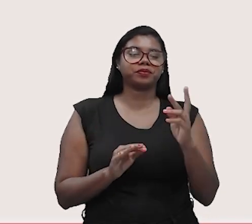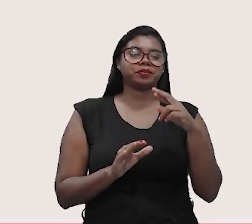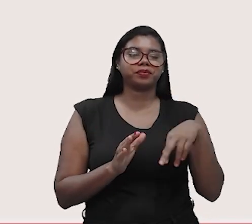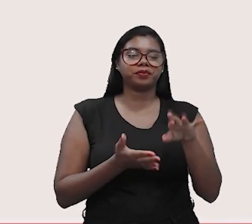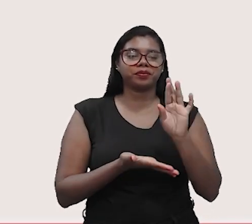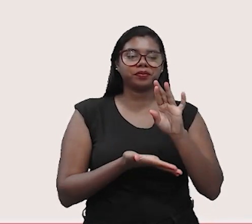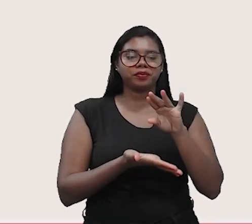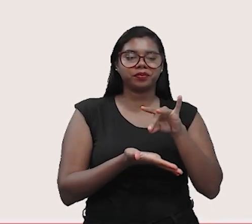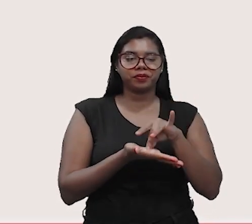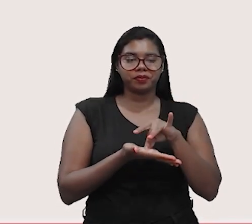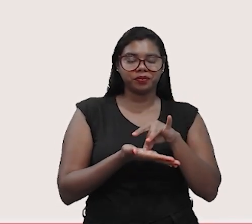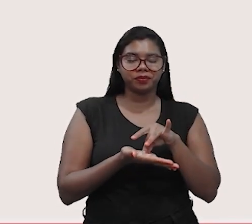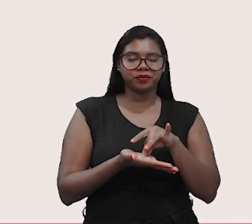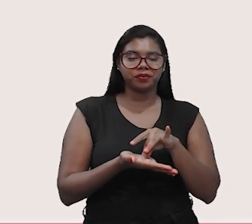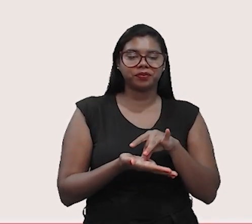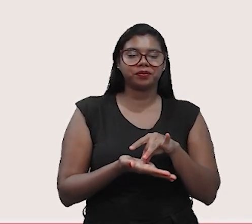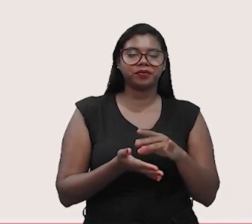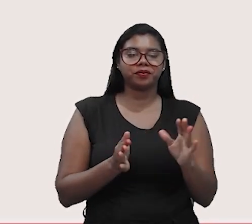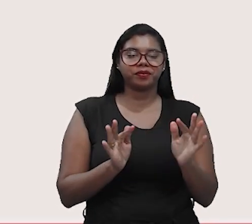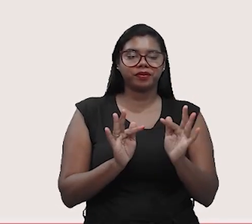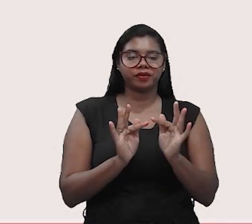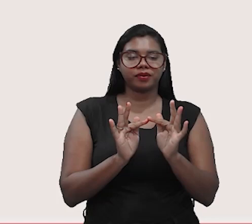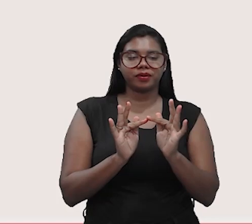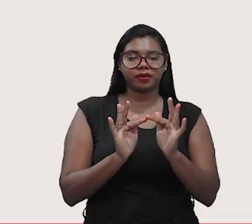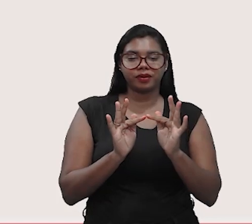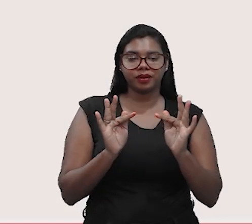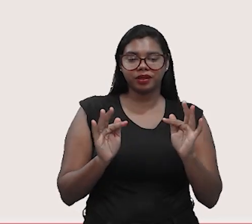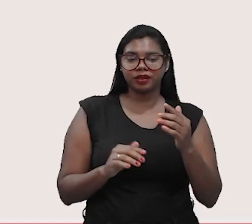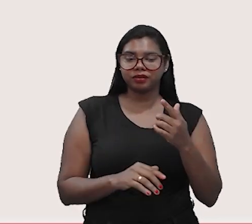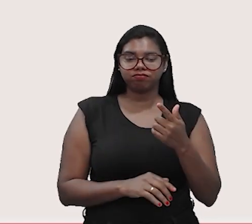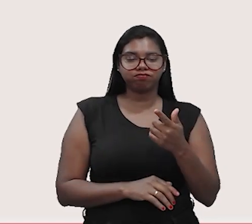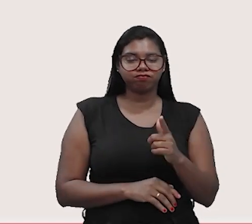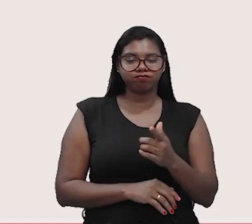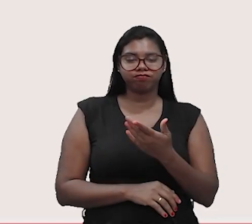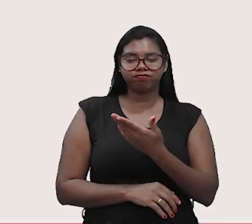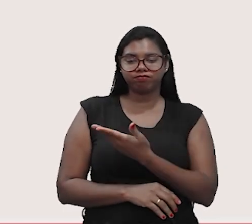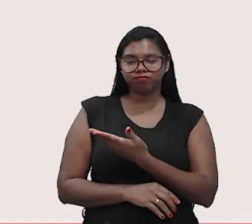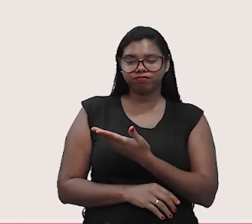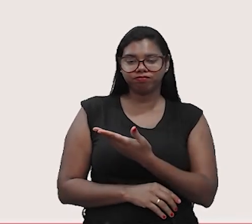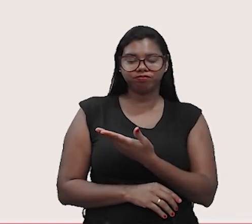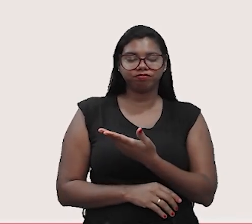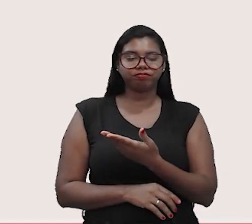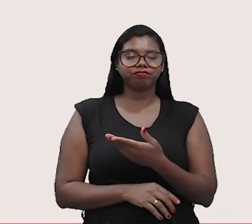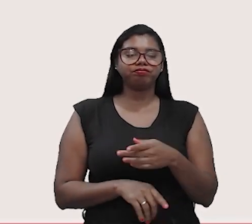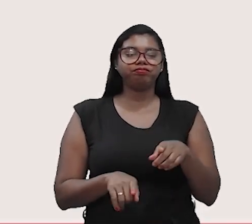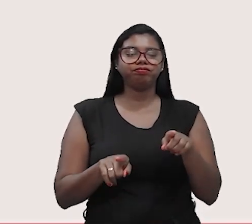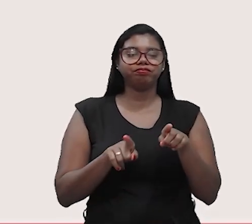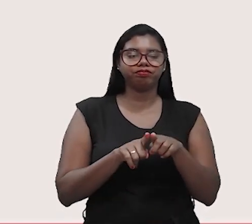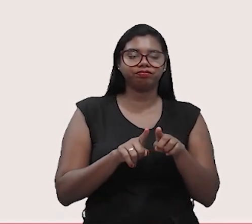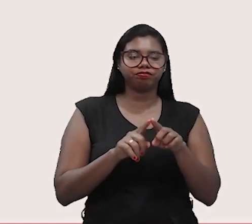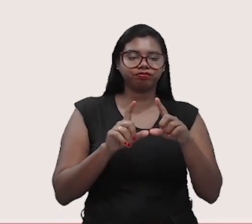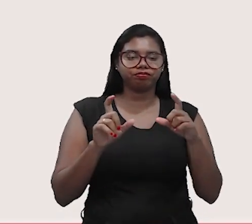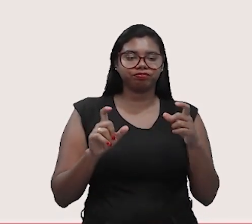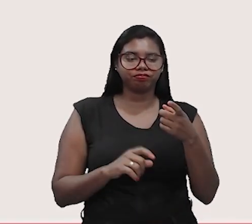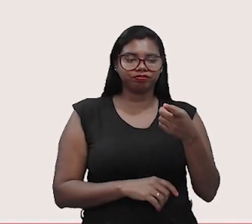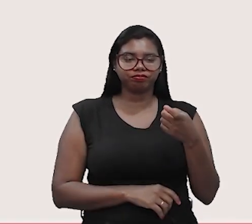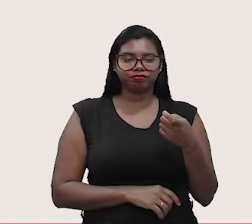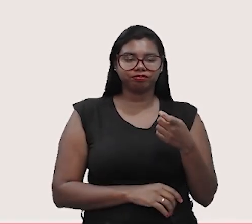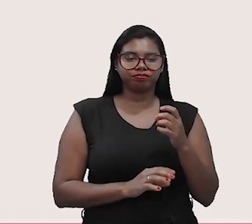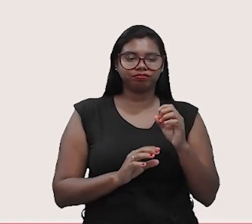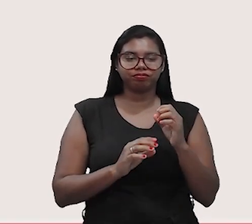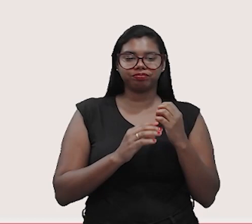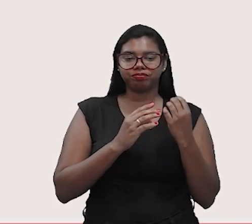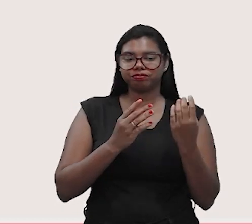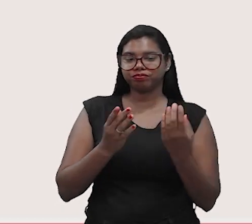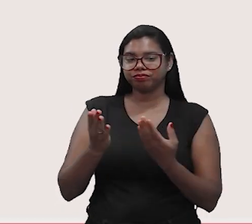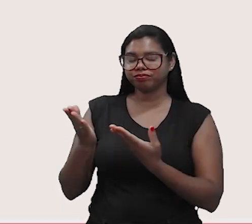seja, a função não tem ponto de intersecção com o eixo X, tá massa? Olha, eu trouxe para vocês